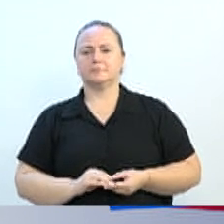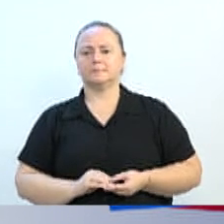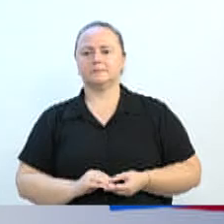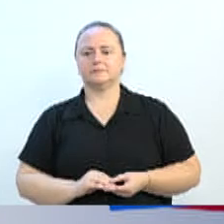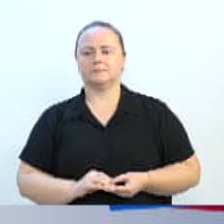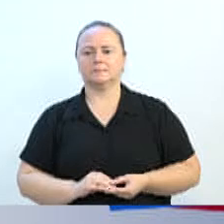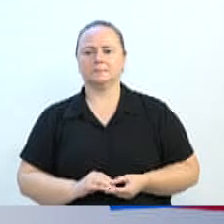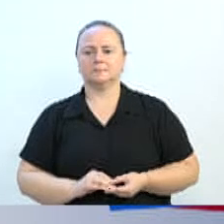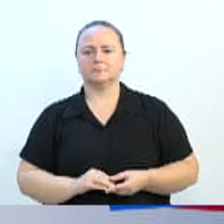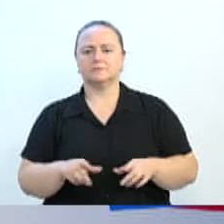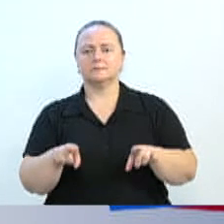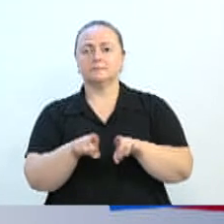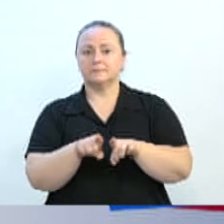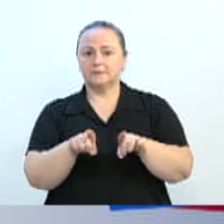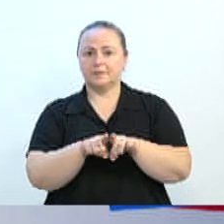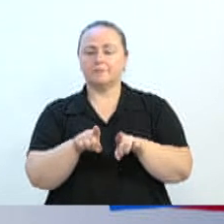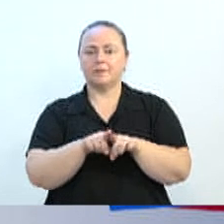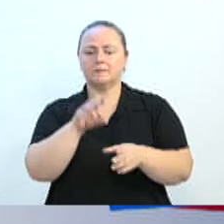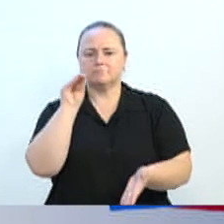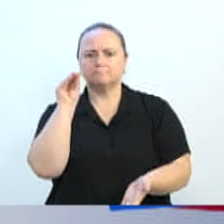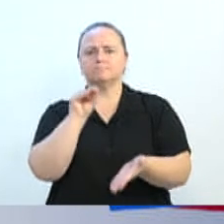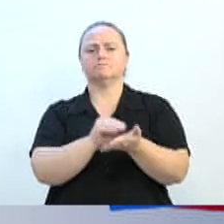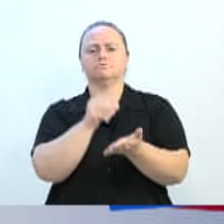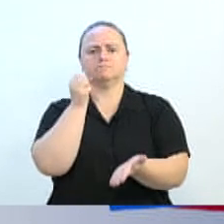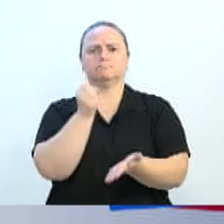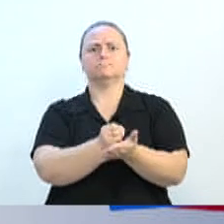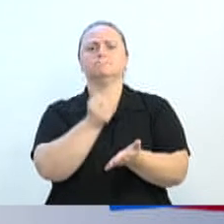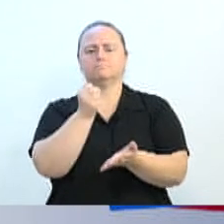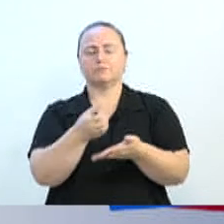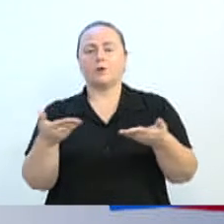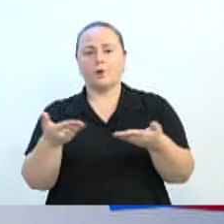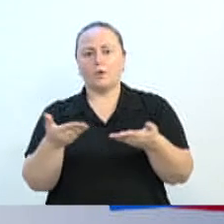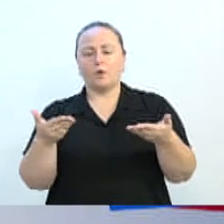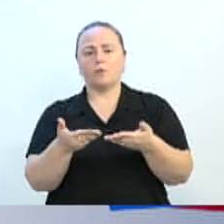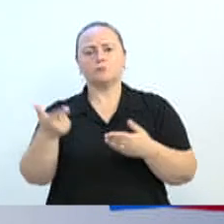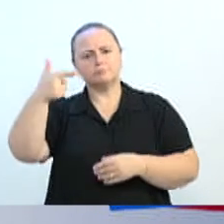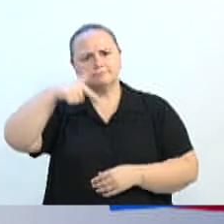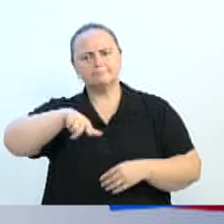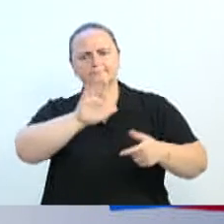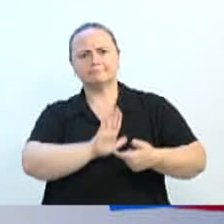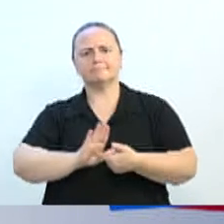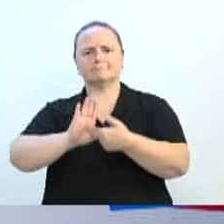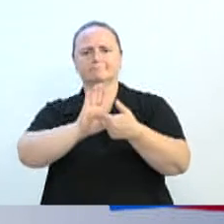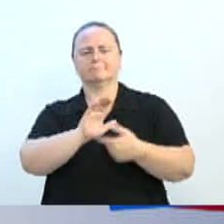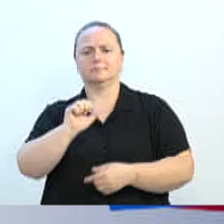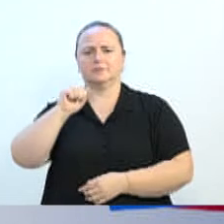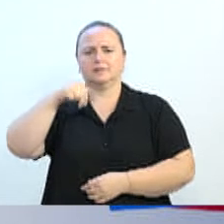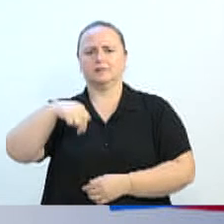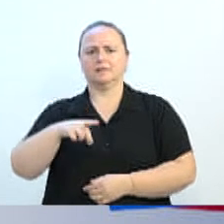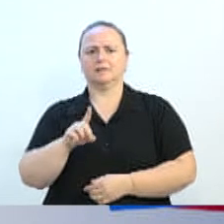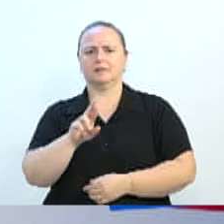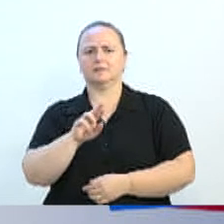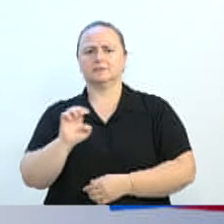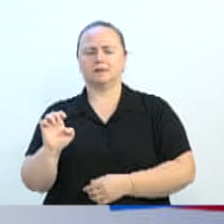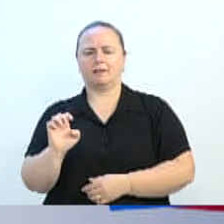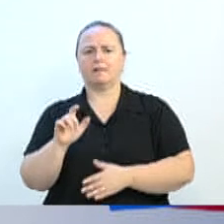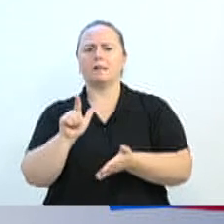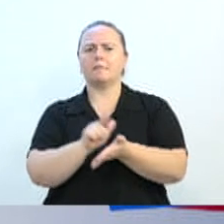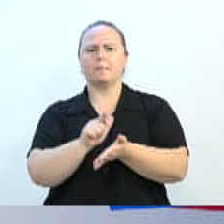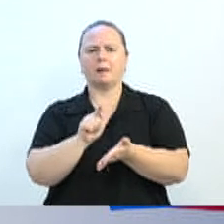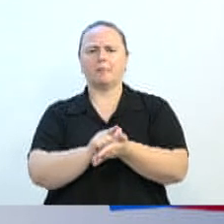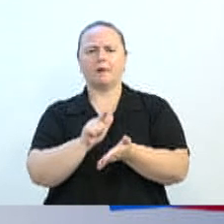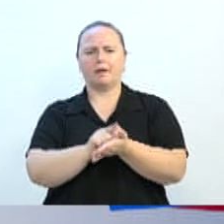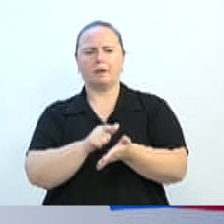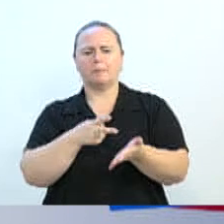reforçando lá com o diretor o o André que possa realmente sair do Papel porque quando chove